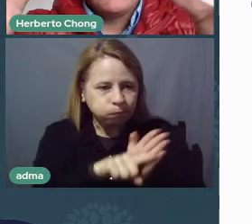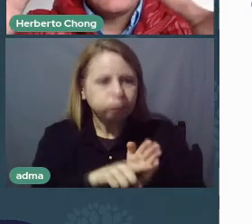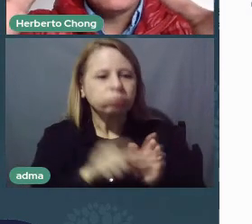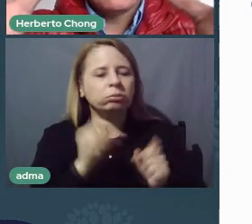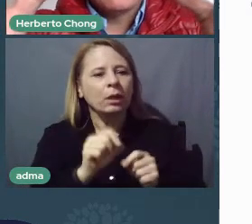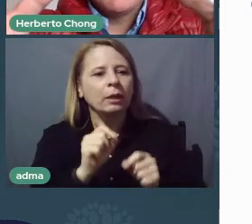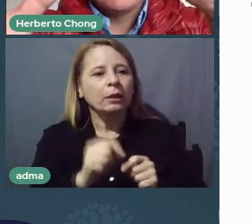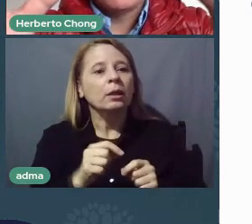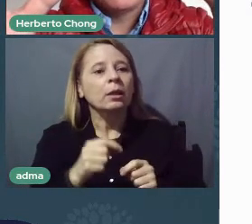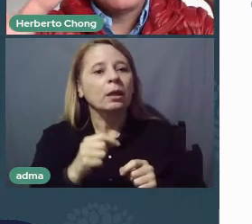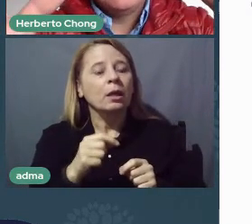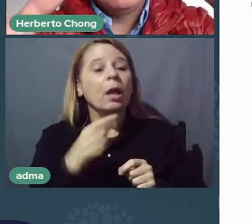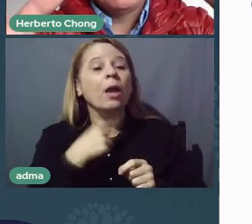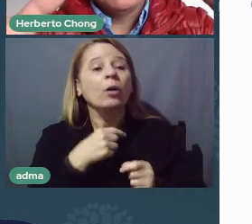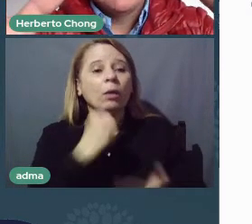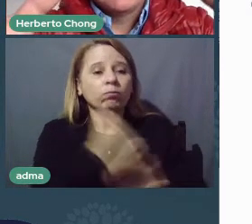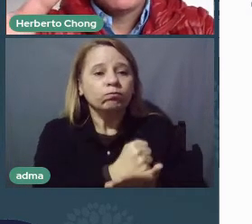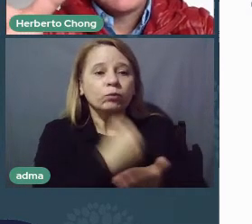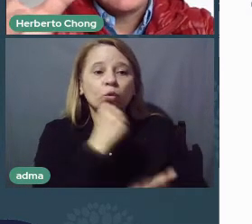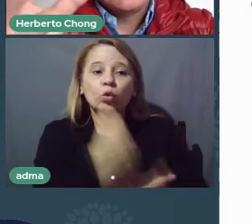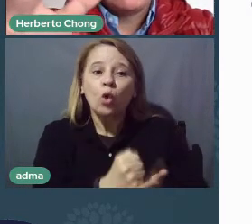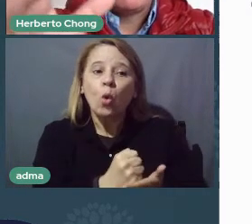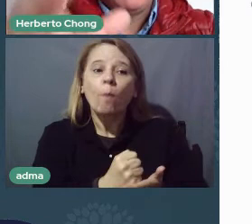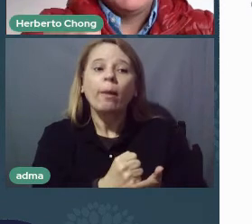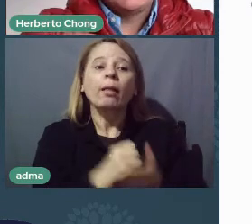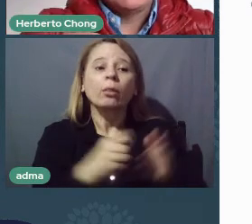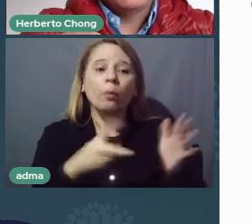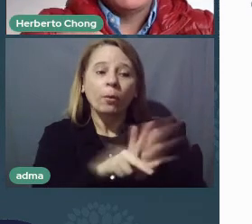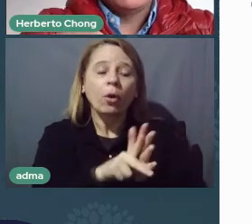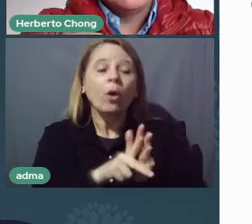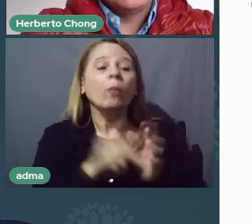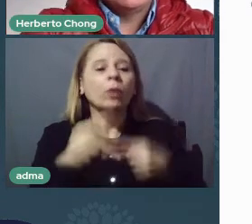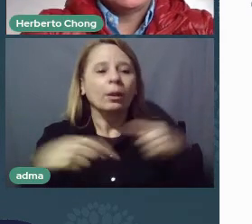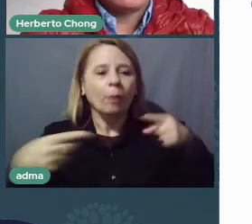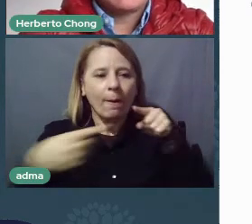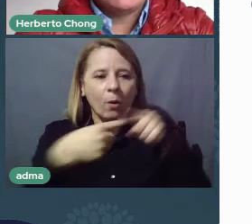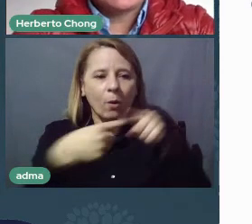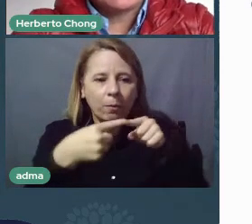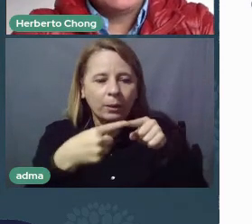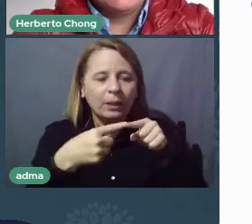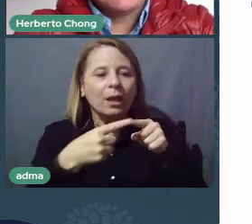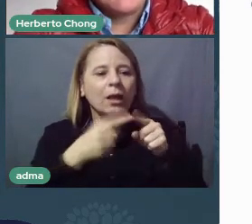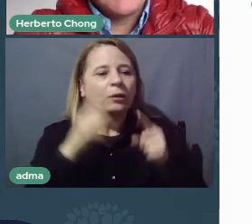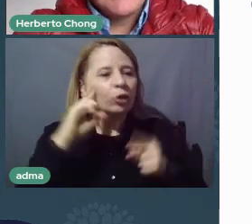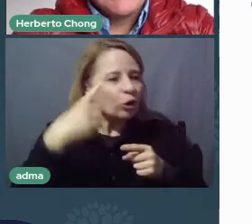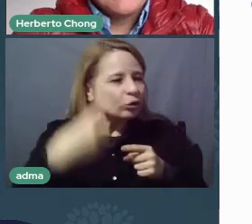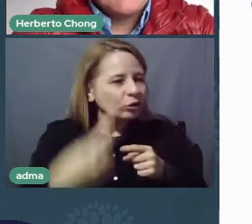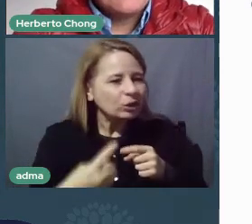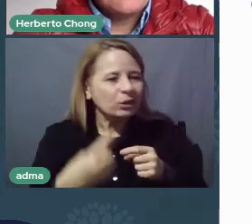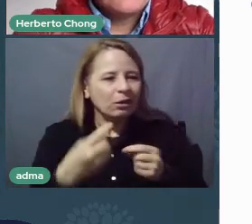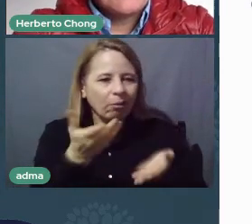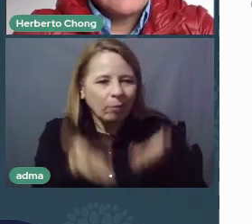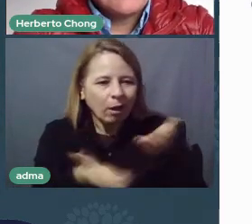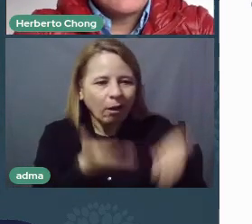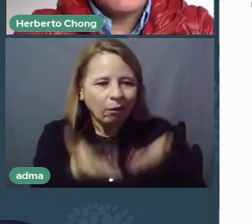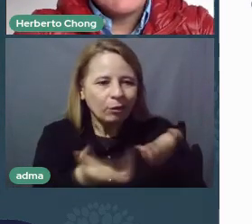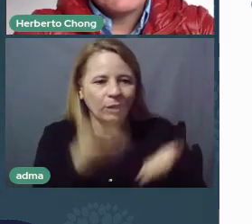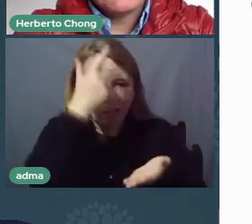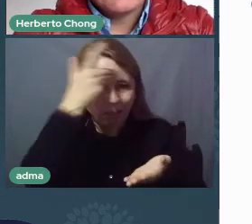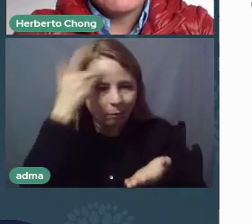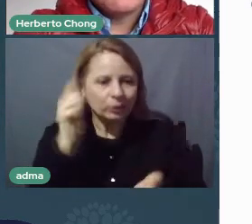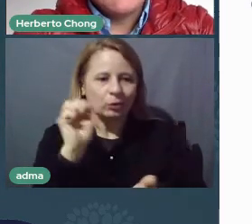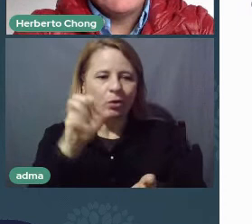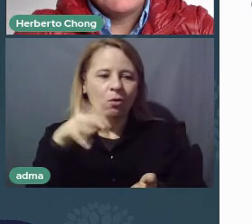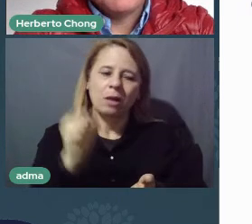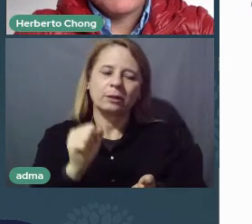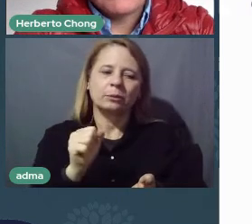o melhor documento possível para que eu aplique no meu dia a dia na prática clínica. E essas